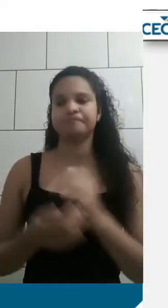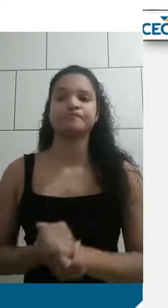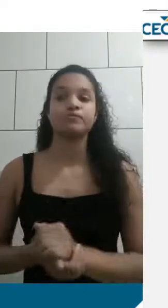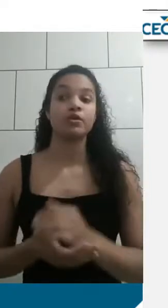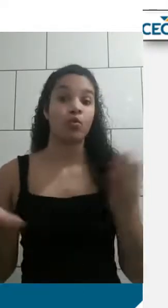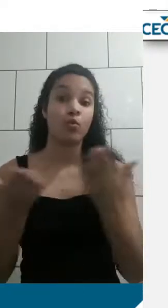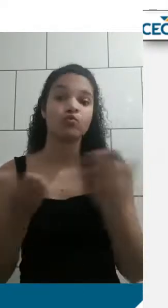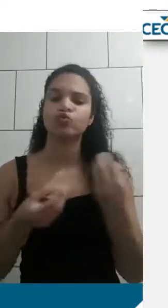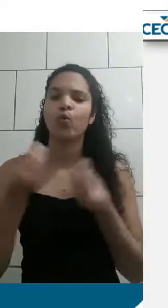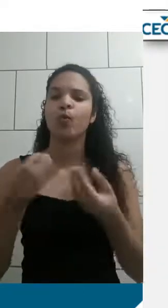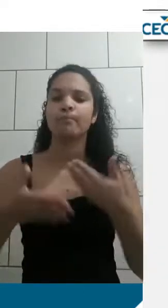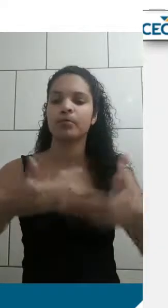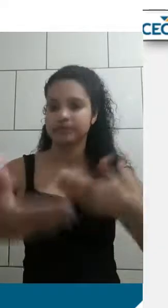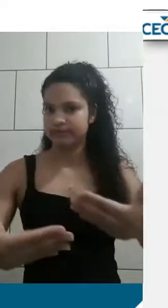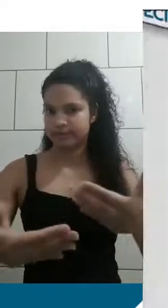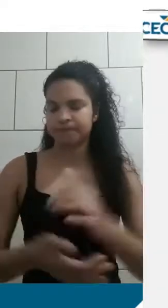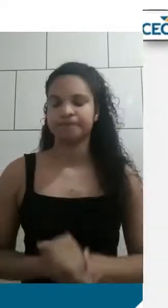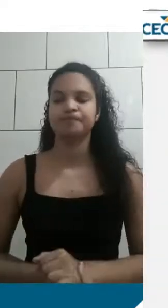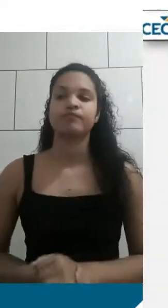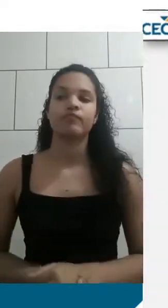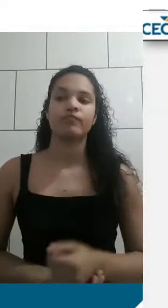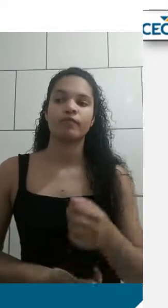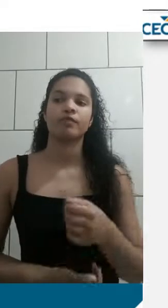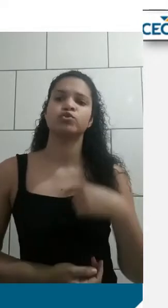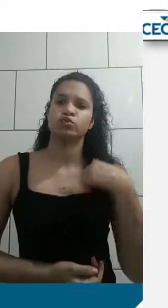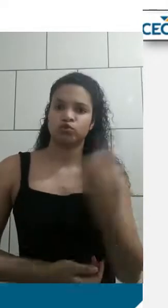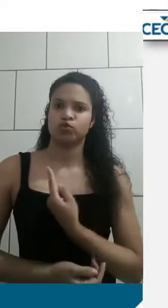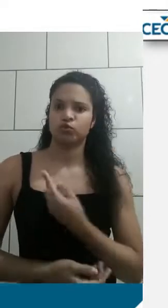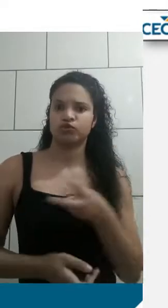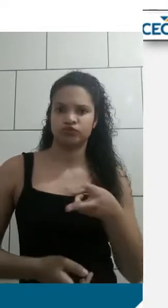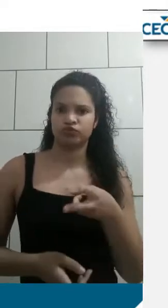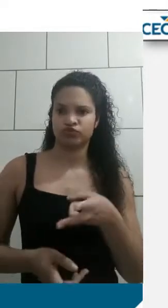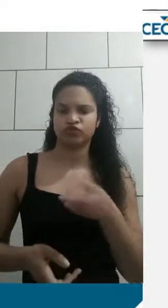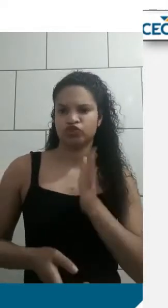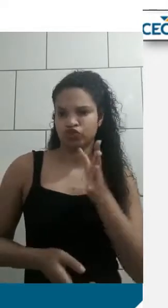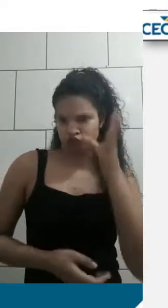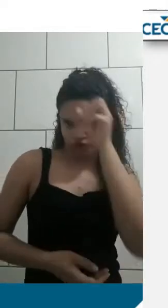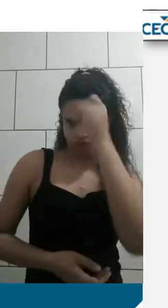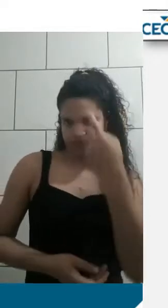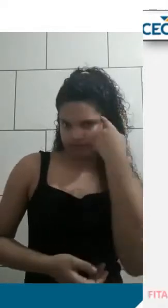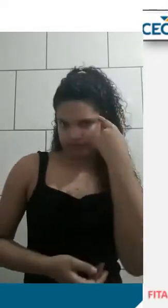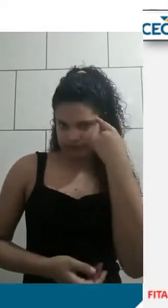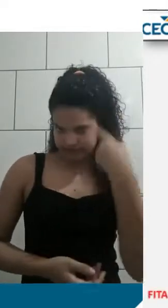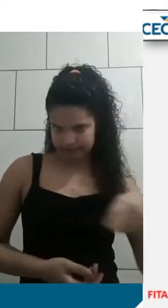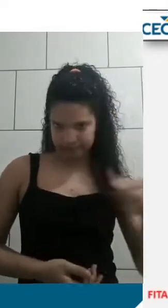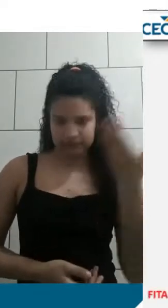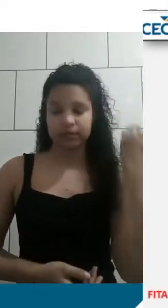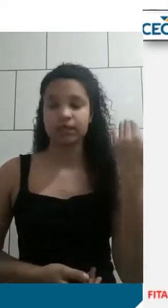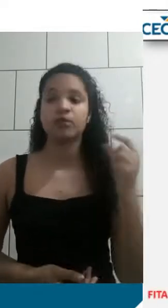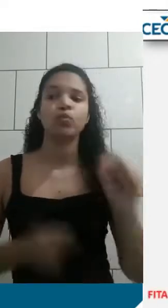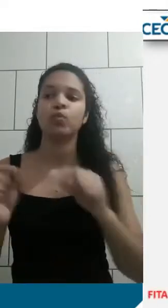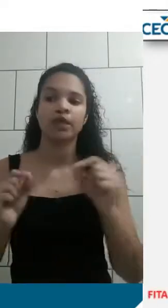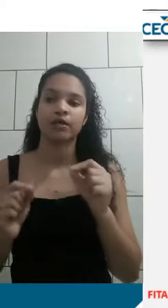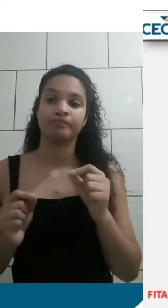na aula de hoje. A gente viu que uma das fitas do DNA serve como fita molde